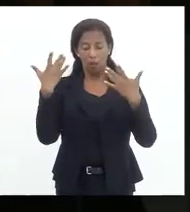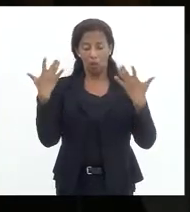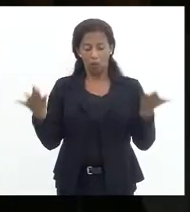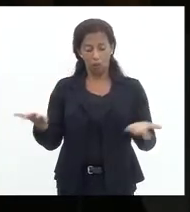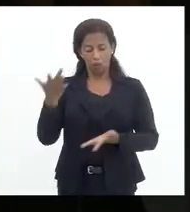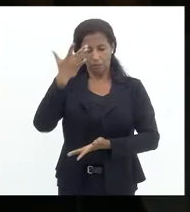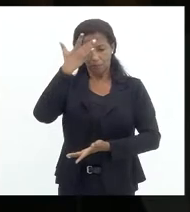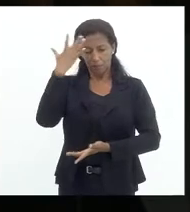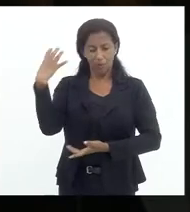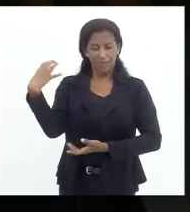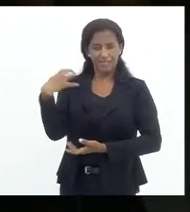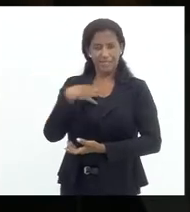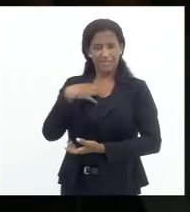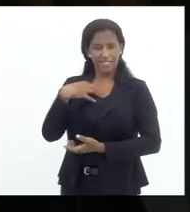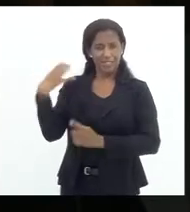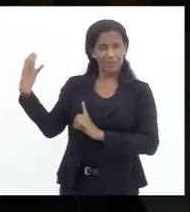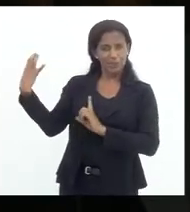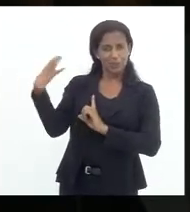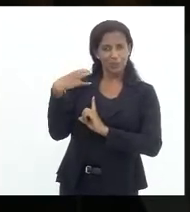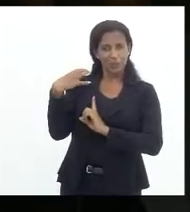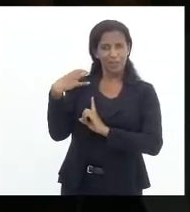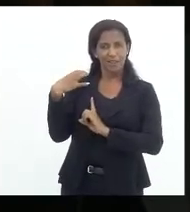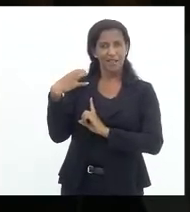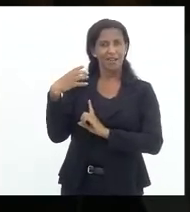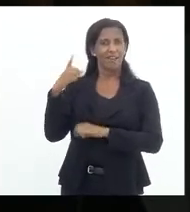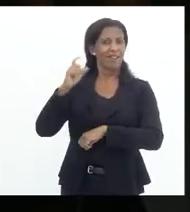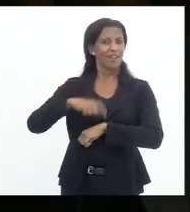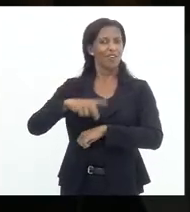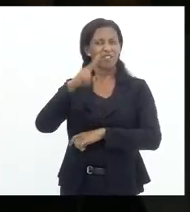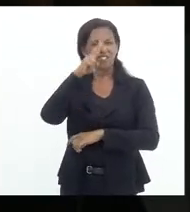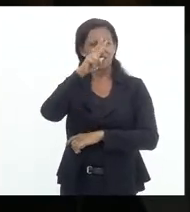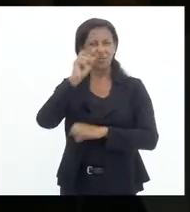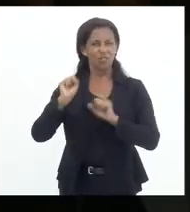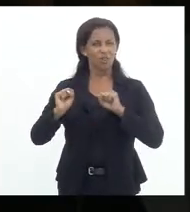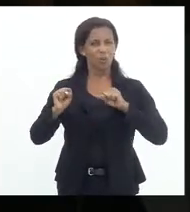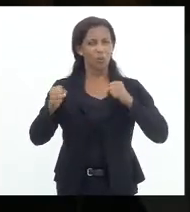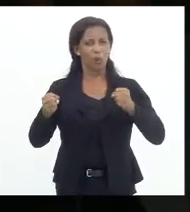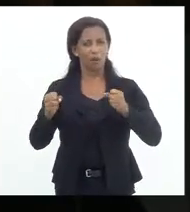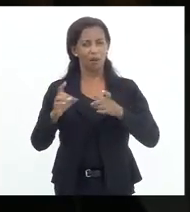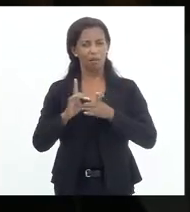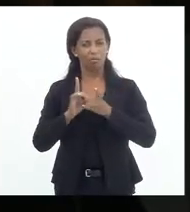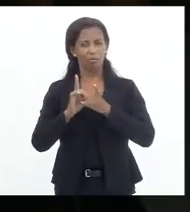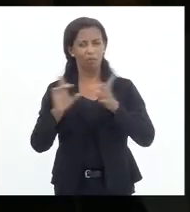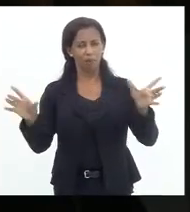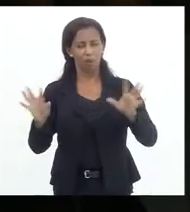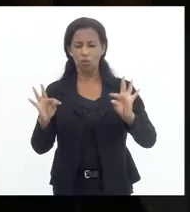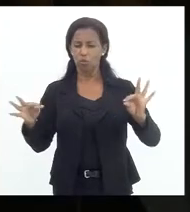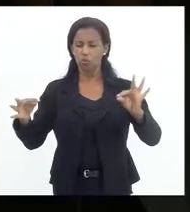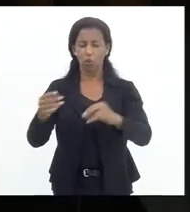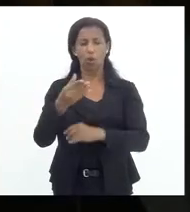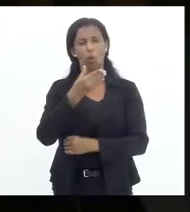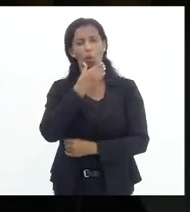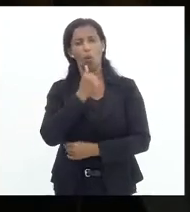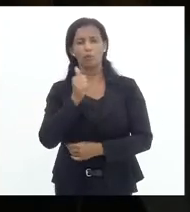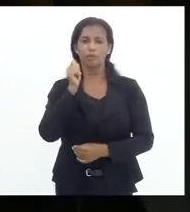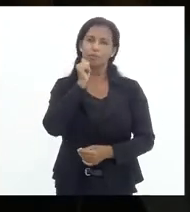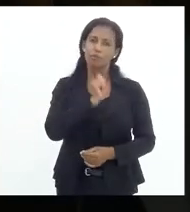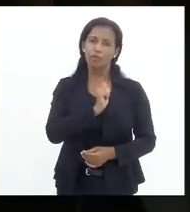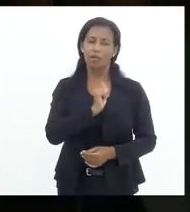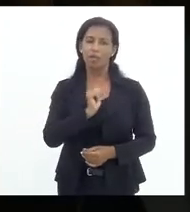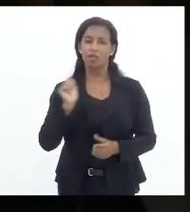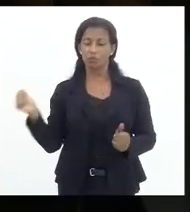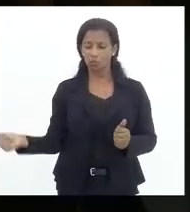é hora das forças democráticas todas sem exceção mulheres e homens